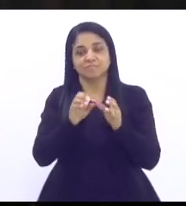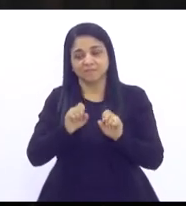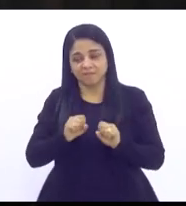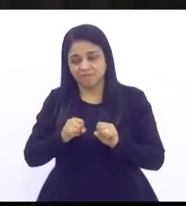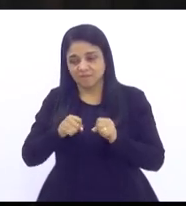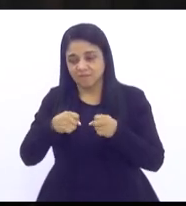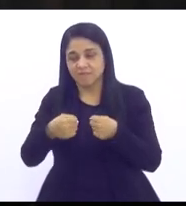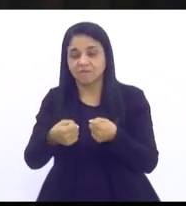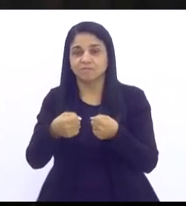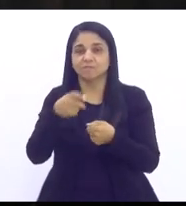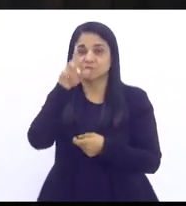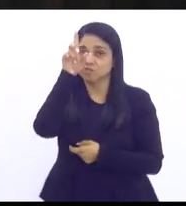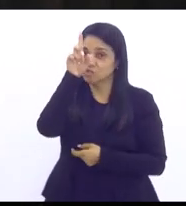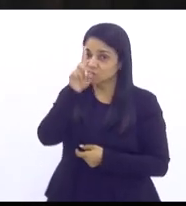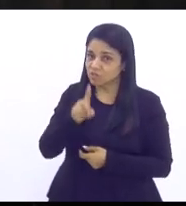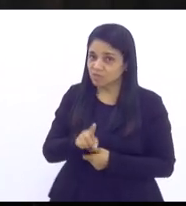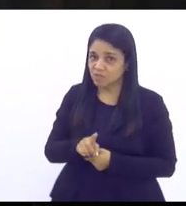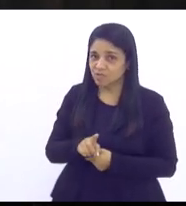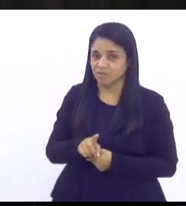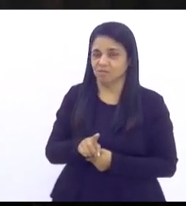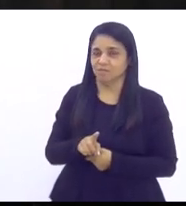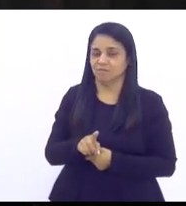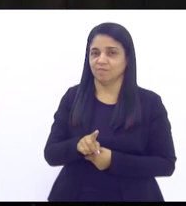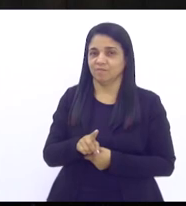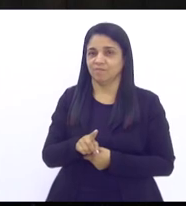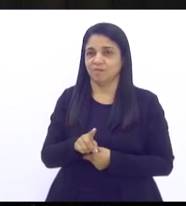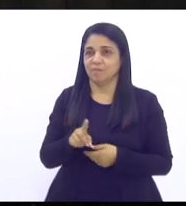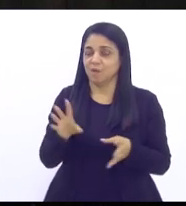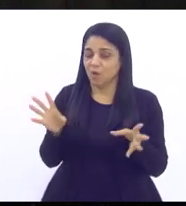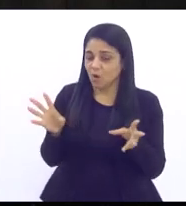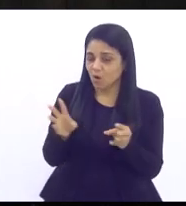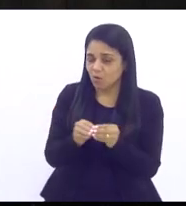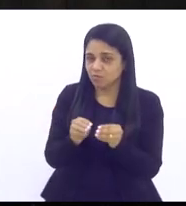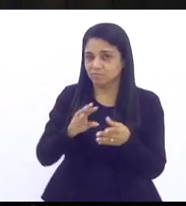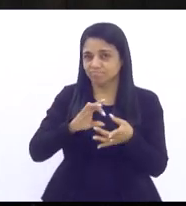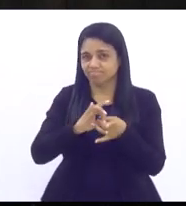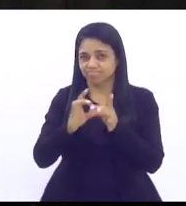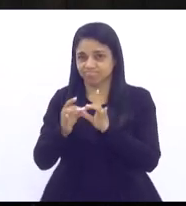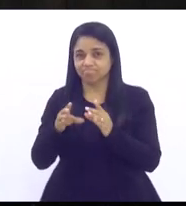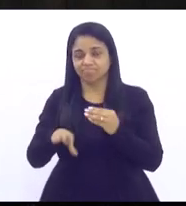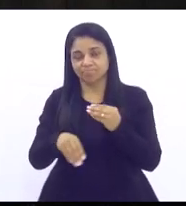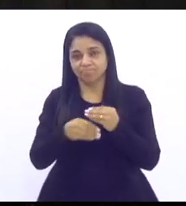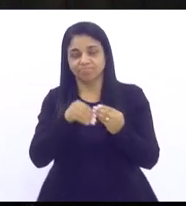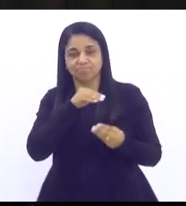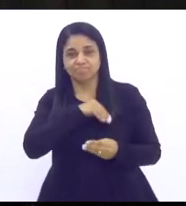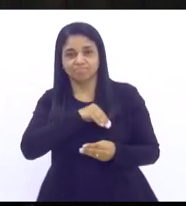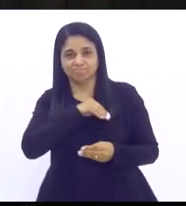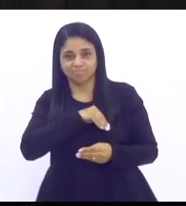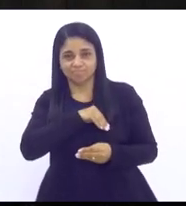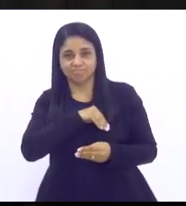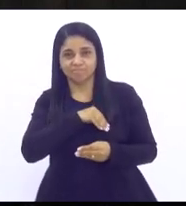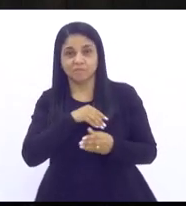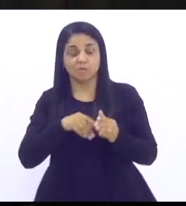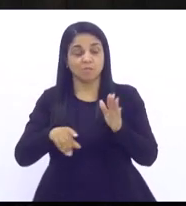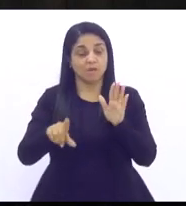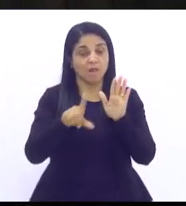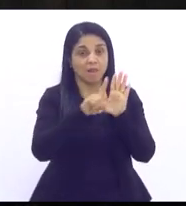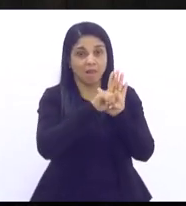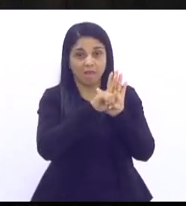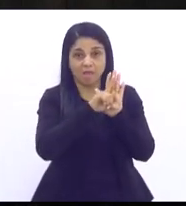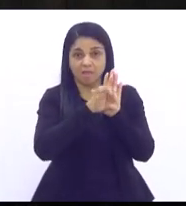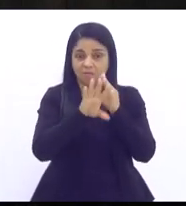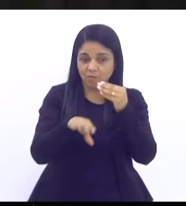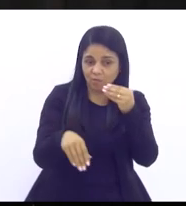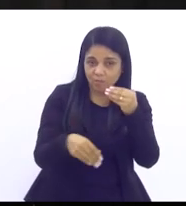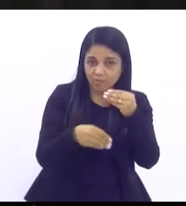esse direito. E, para contextualizar, o piso regional ele é fruto de uma lei complementar